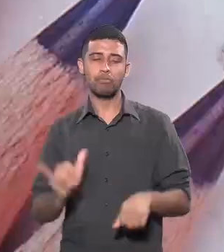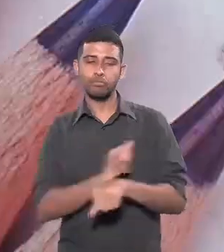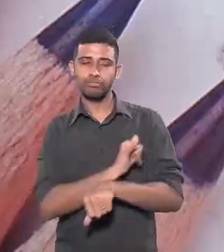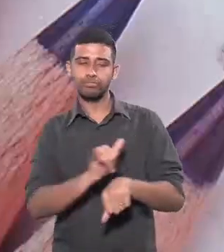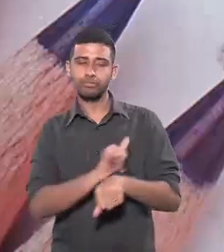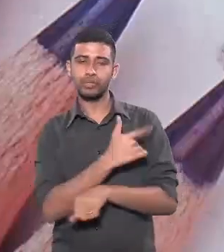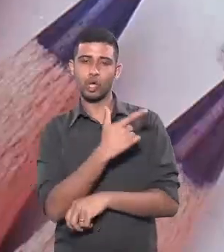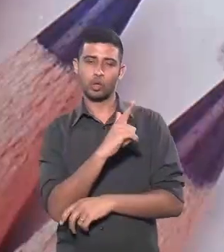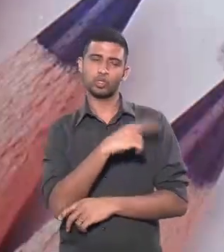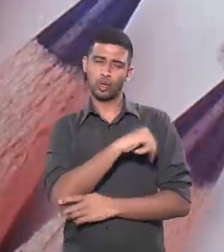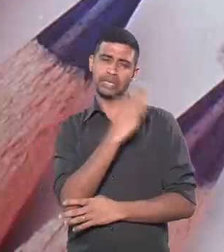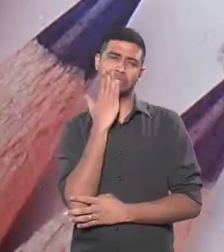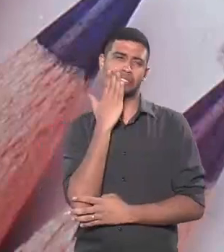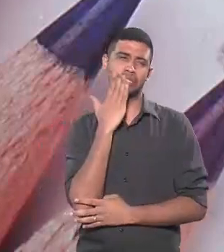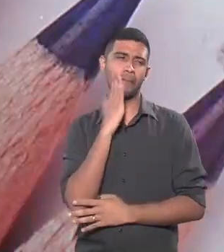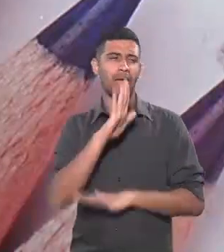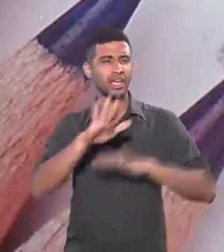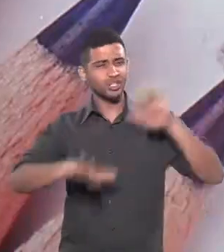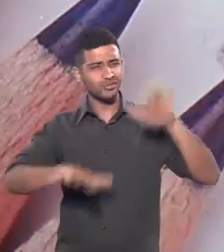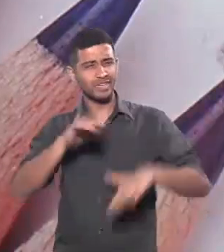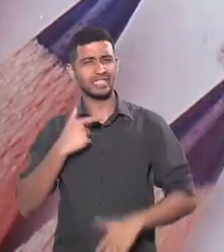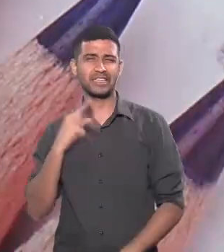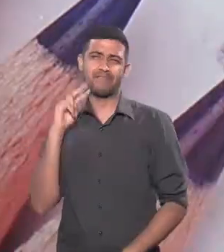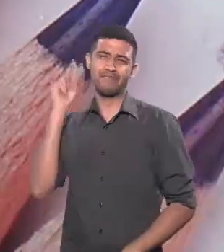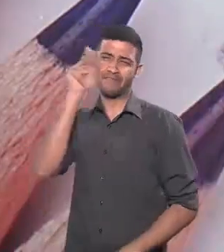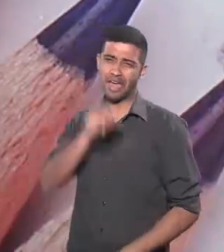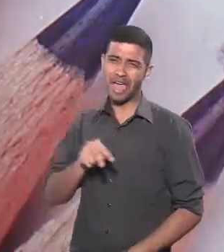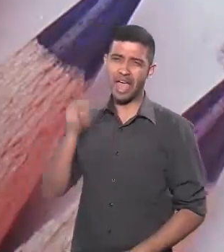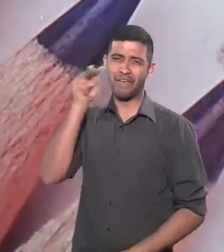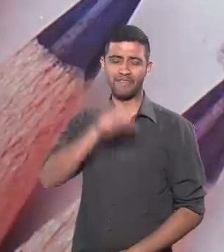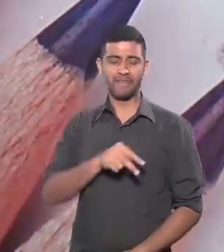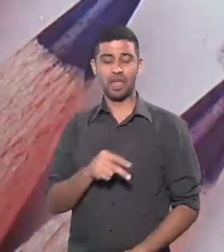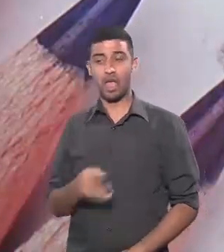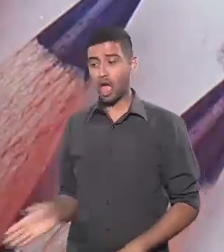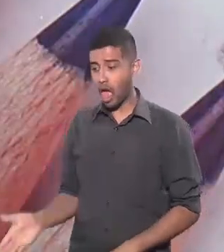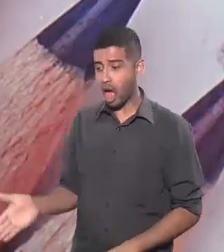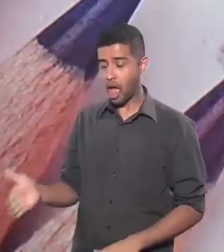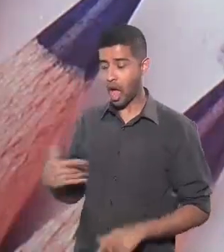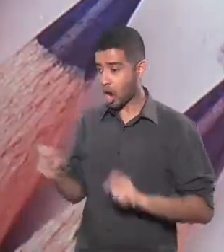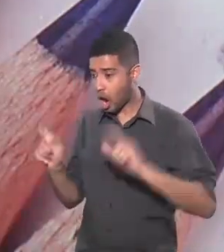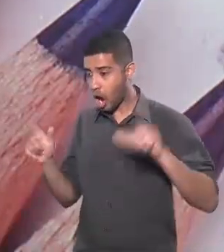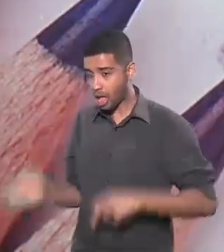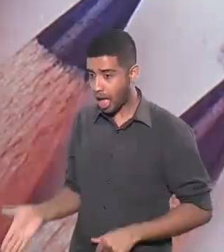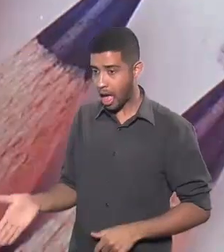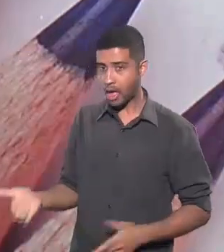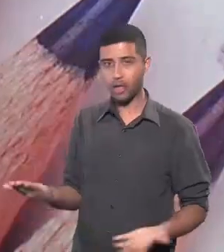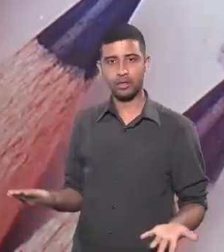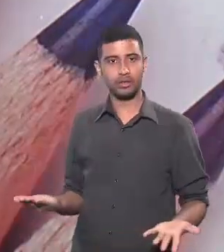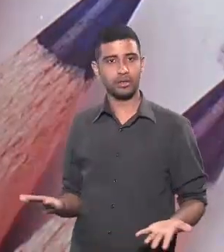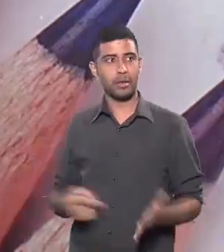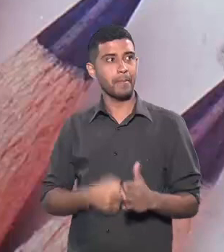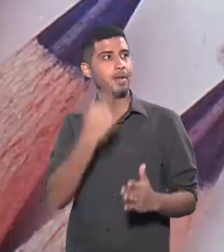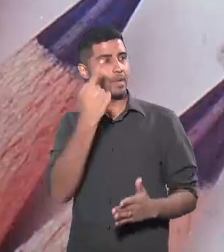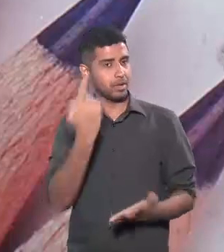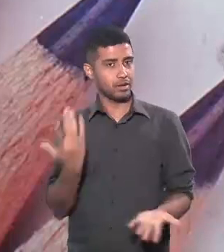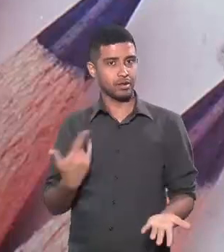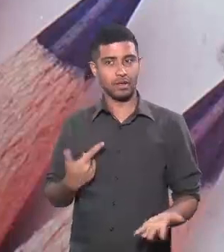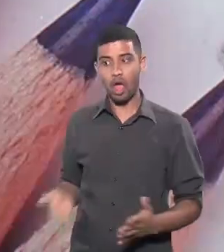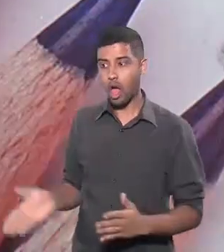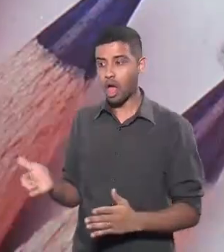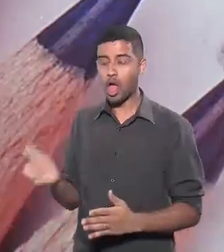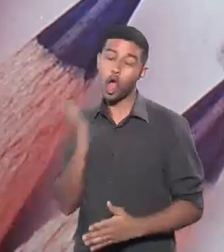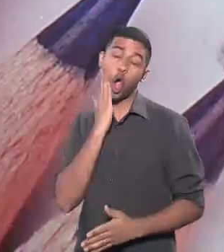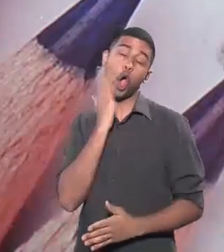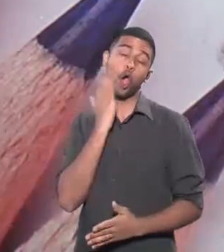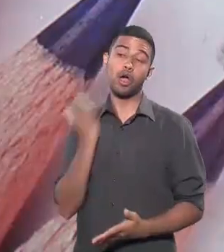gente racionalmente sabe, mas eu acho que de tanta gente ver, né? Acorda, batendo. Acho que a primeira coisa que a pessoa faz é querer bater no rosto em